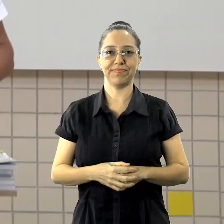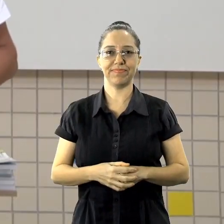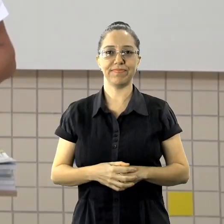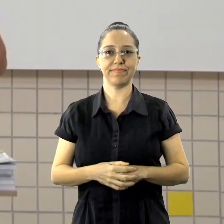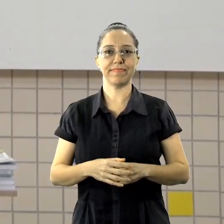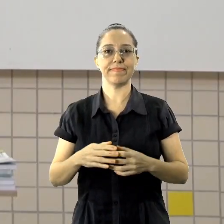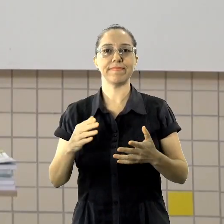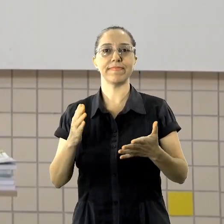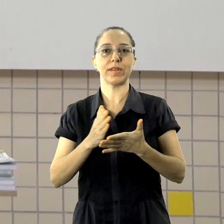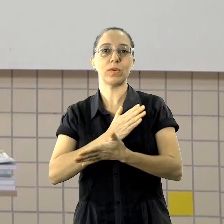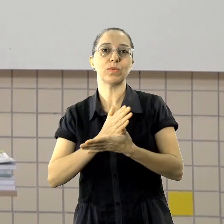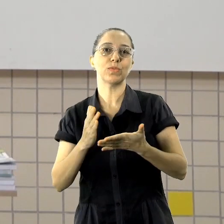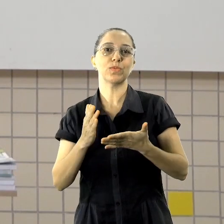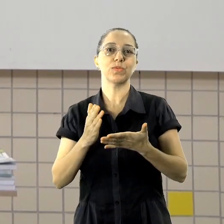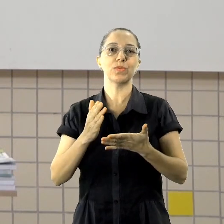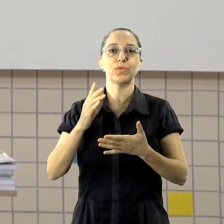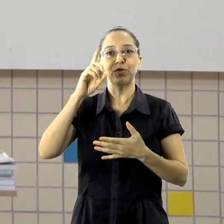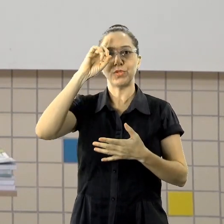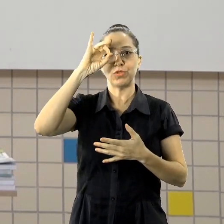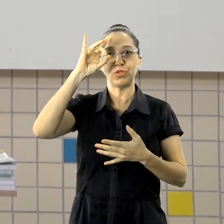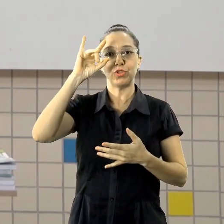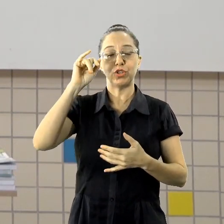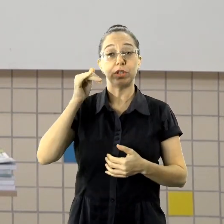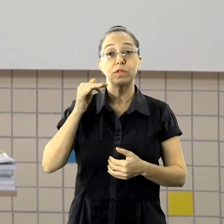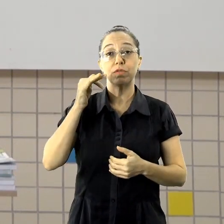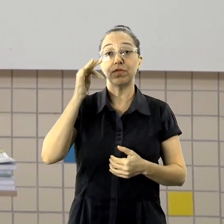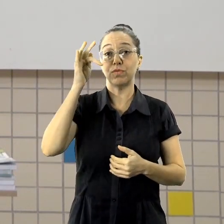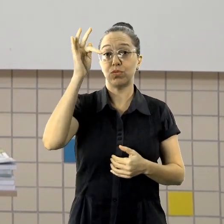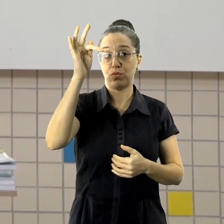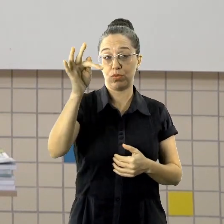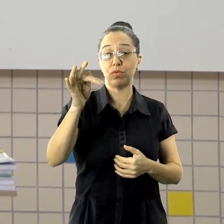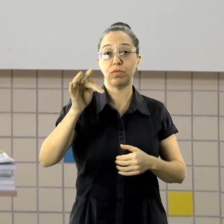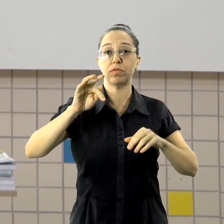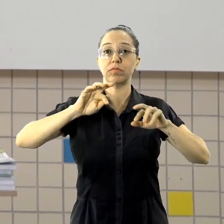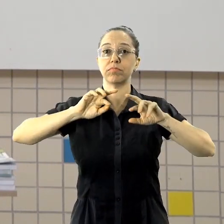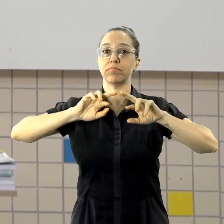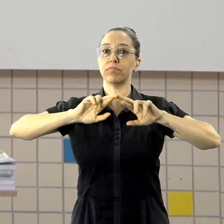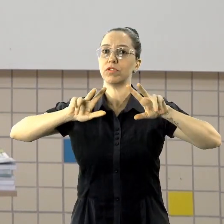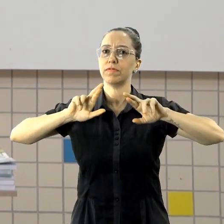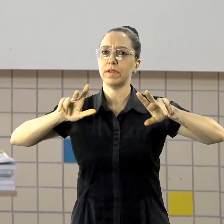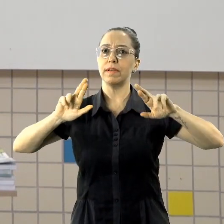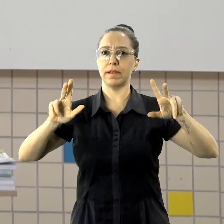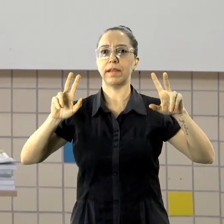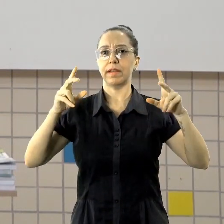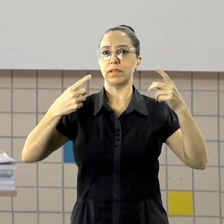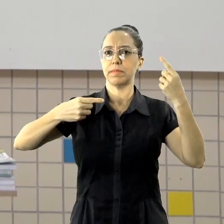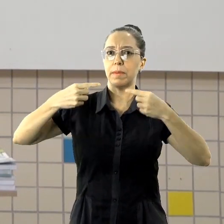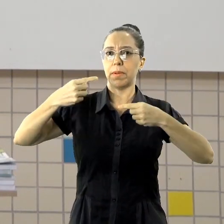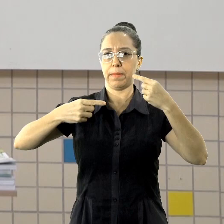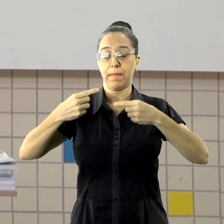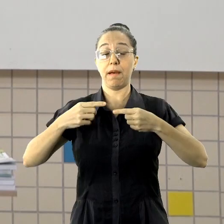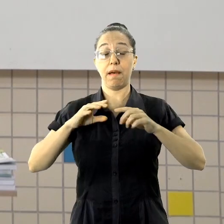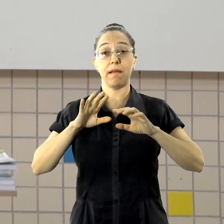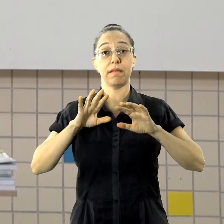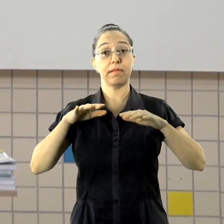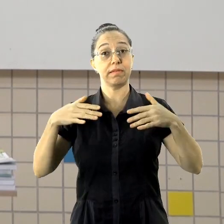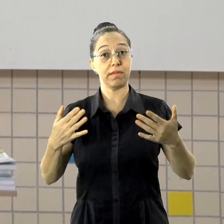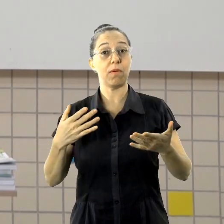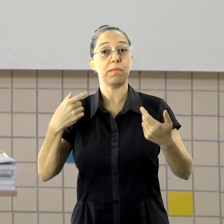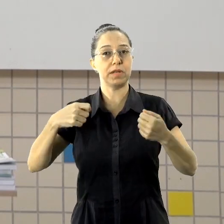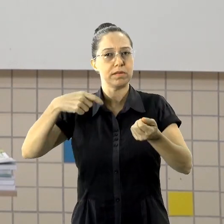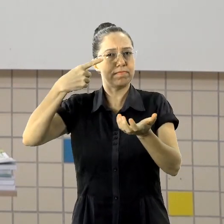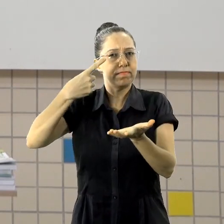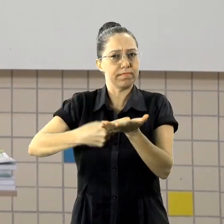dos nossos próximos dias, nós vamos discutir muitos assuntos diferentes. E eu preciso firmar um compromisso sério